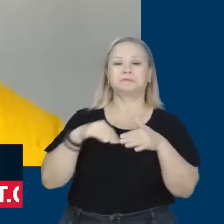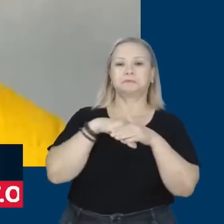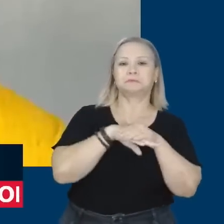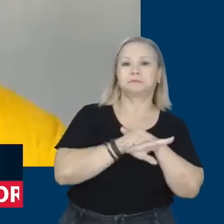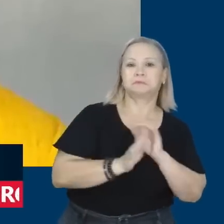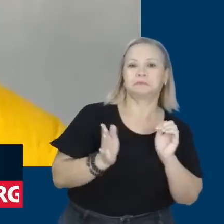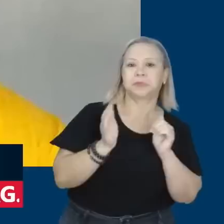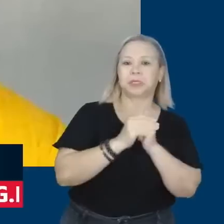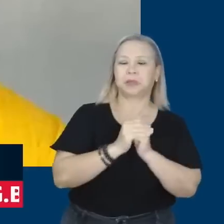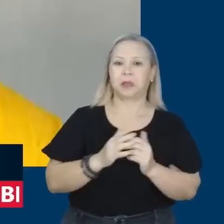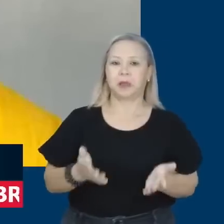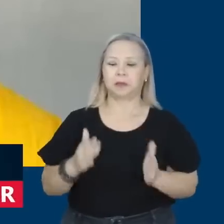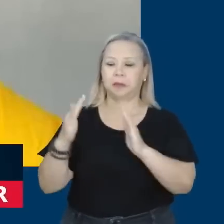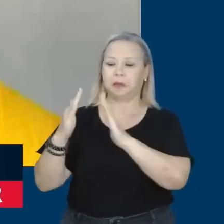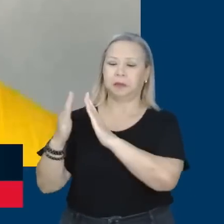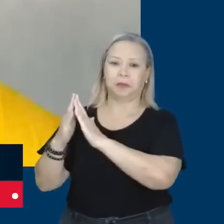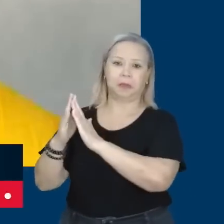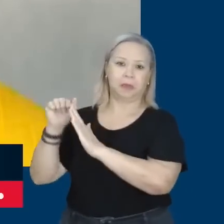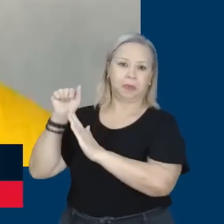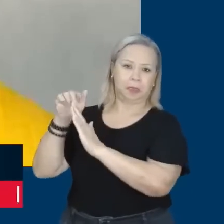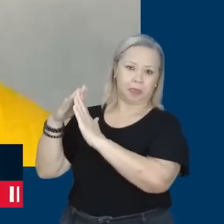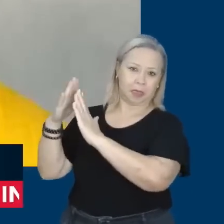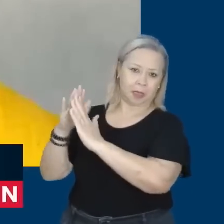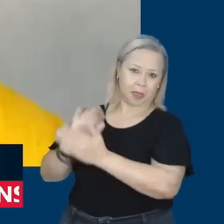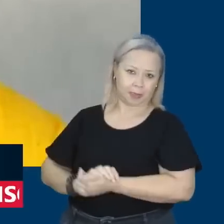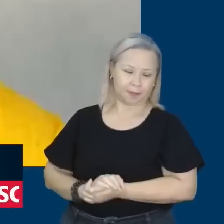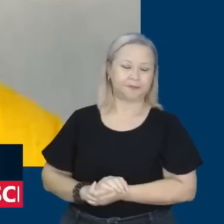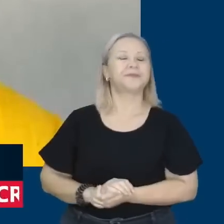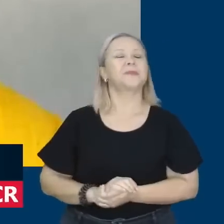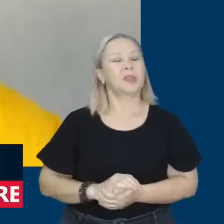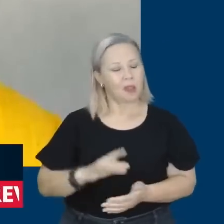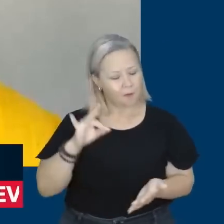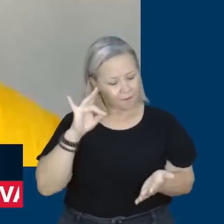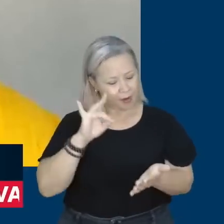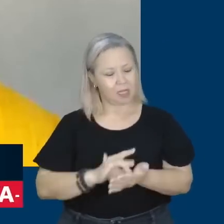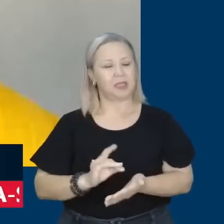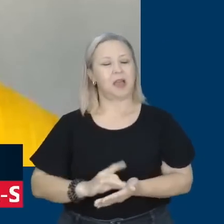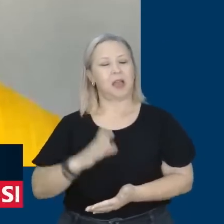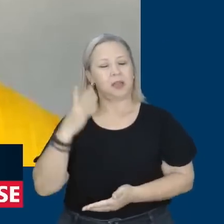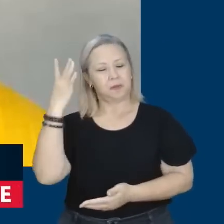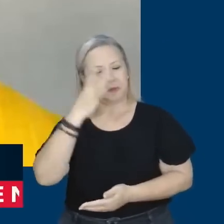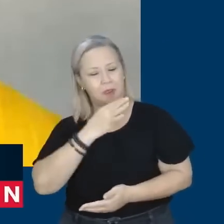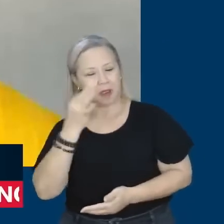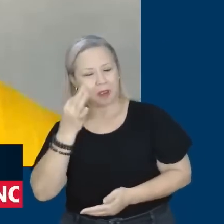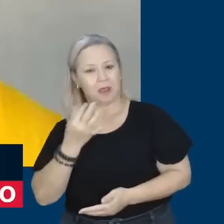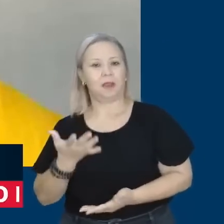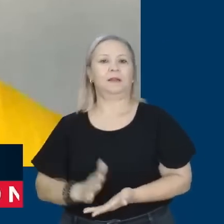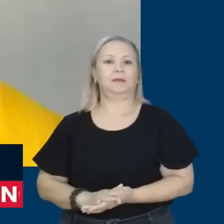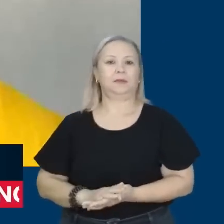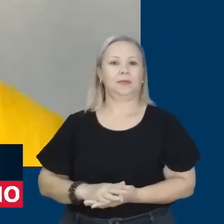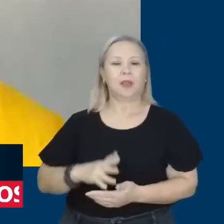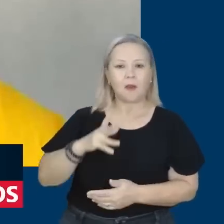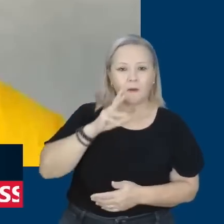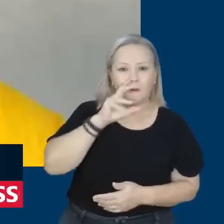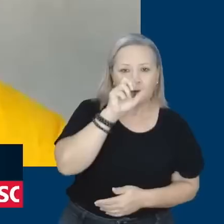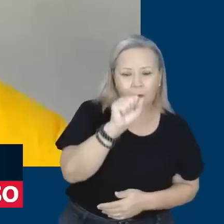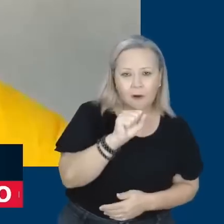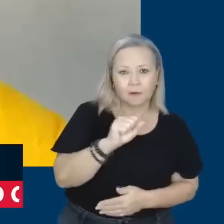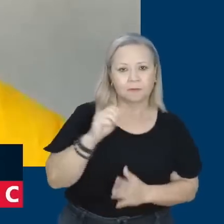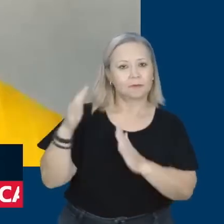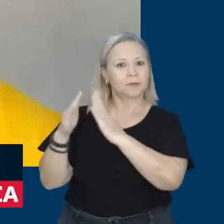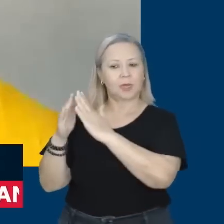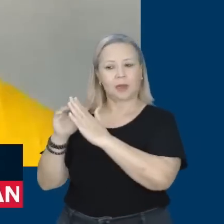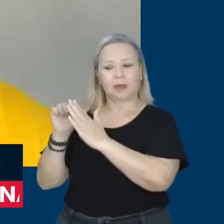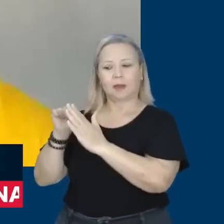essa frase, né? Nós somos muito belas, lindas, maravilhosas, fortes, corajosas, mas do lar, somente